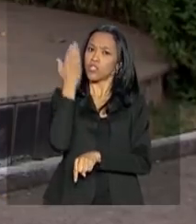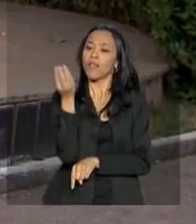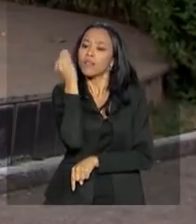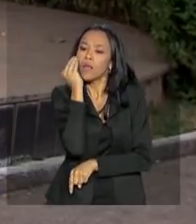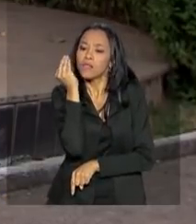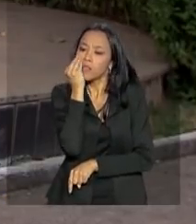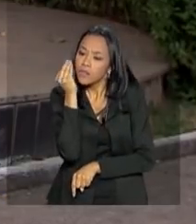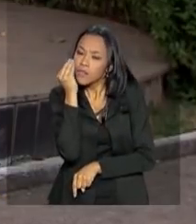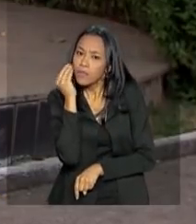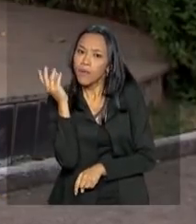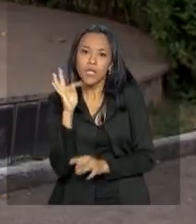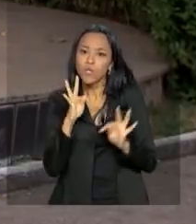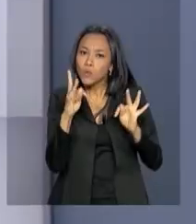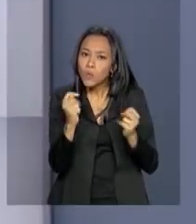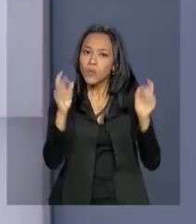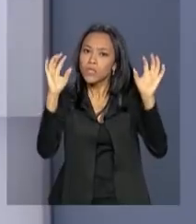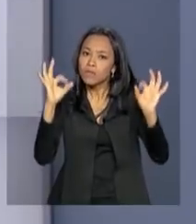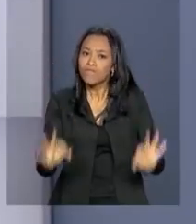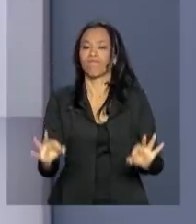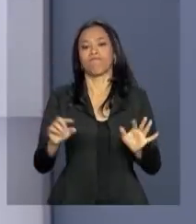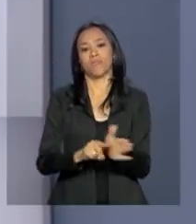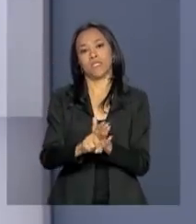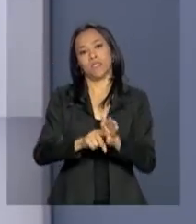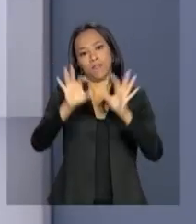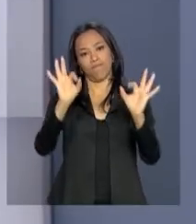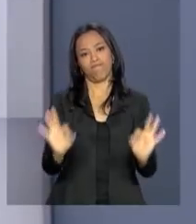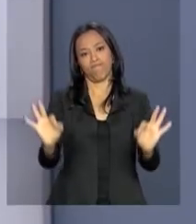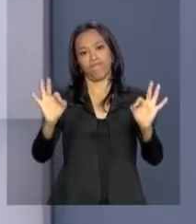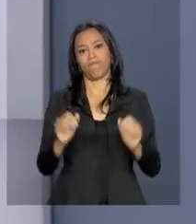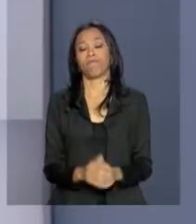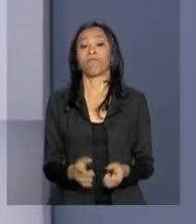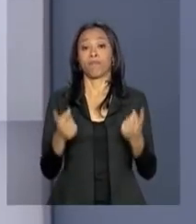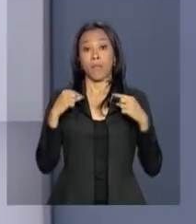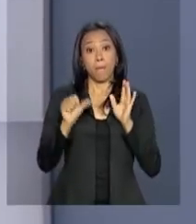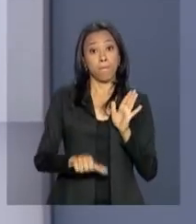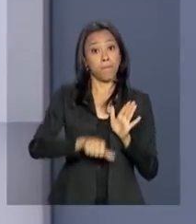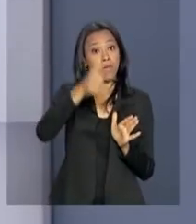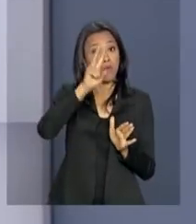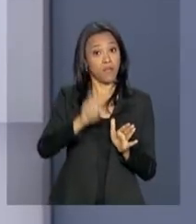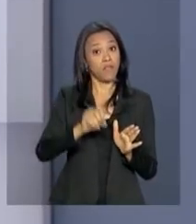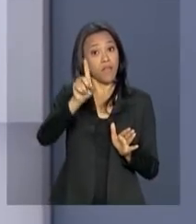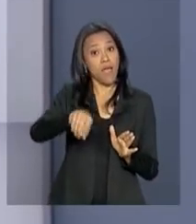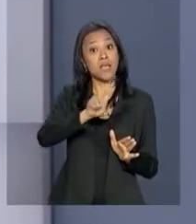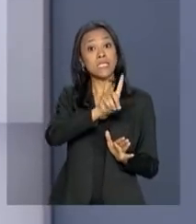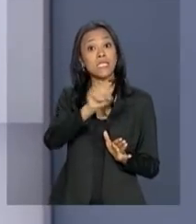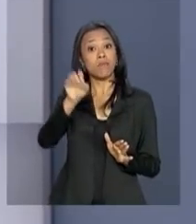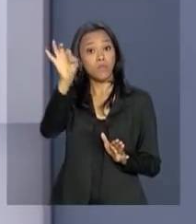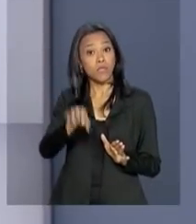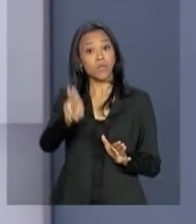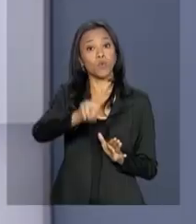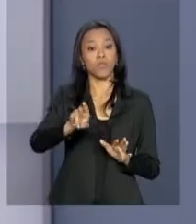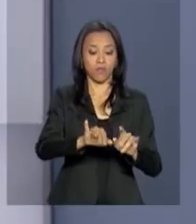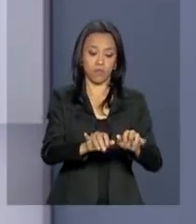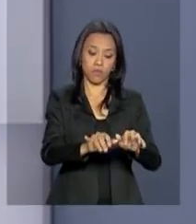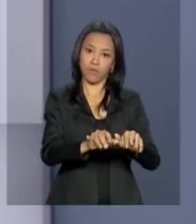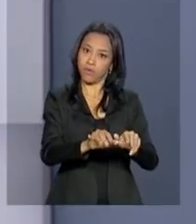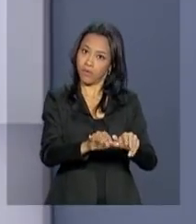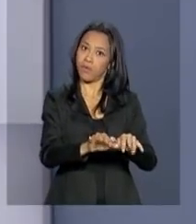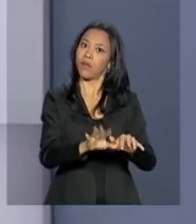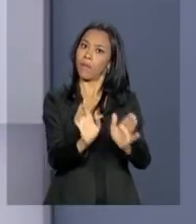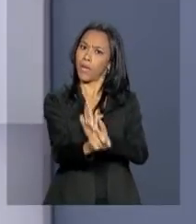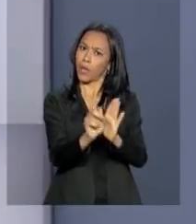para que tudo ocorra bem e pela primeira vez o censo será 100% informatizado e vai trazer